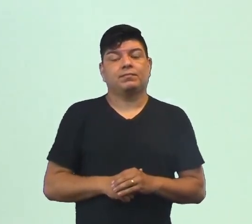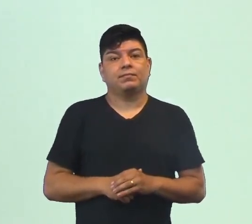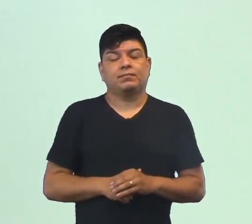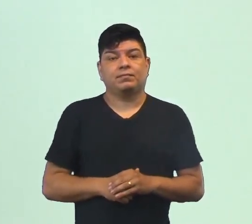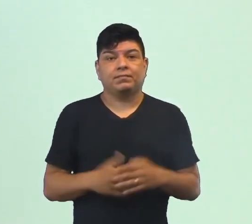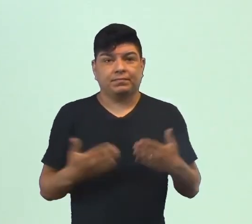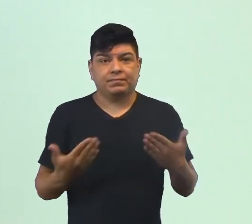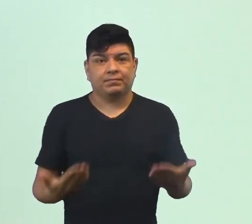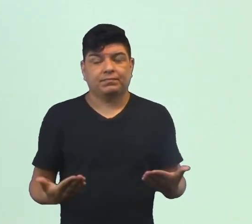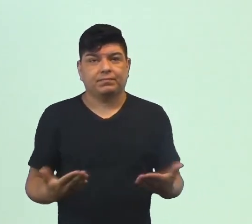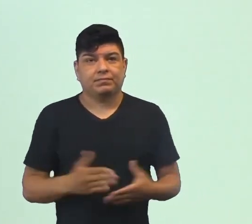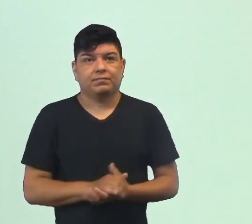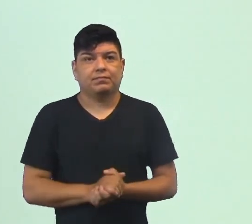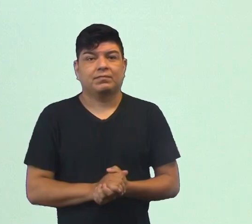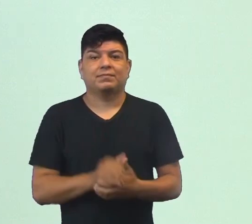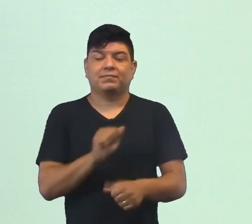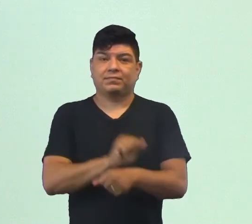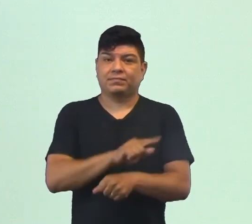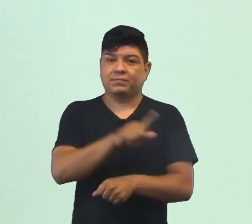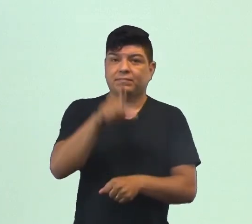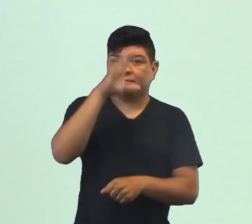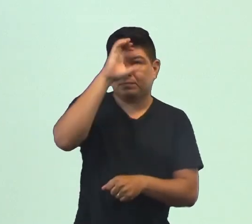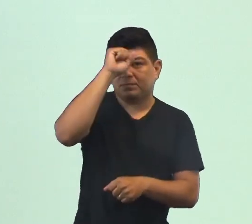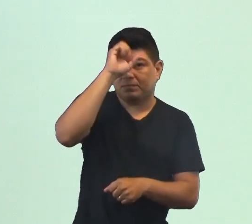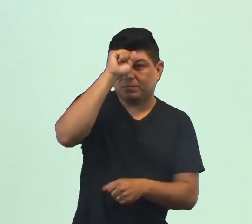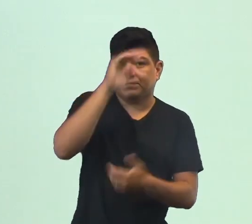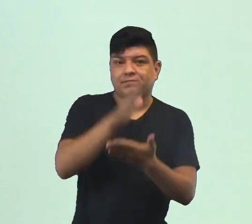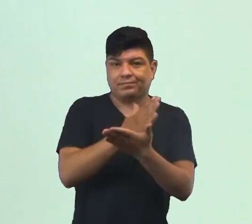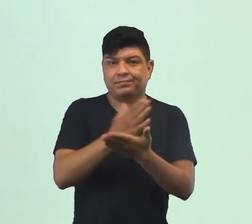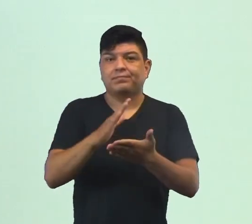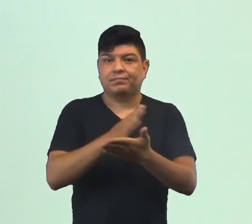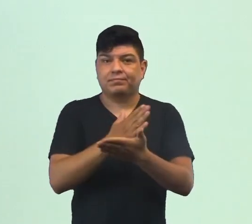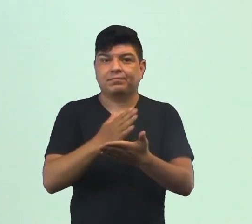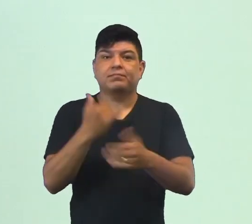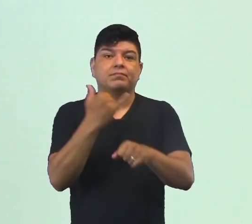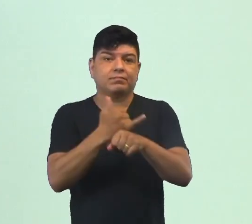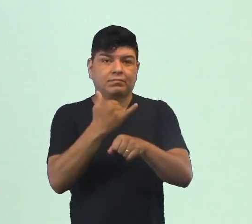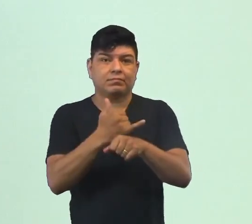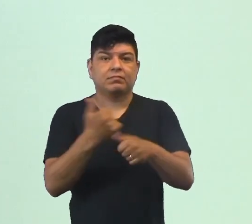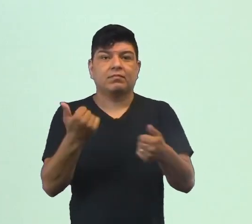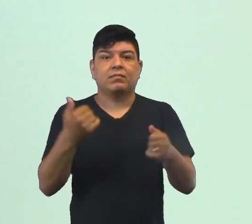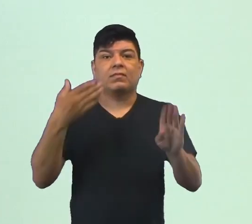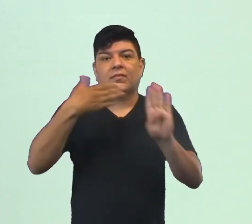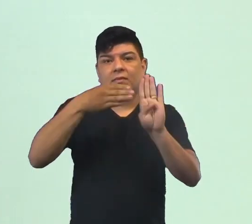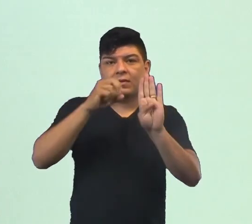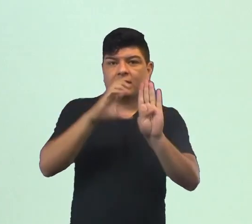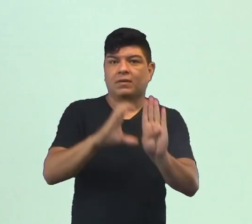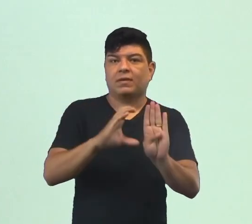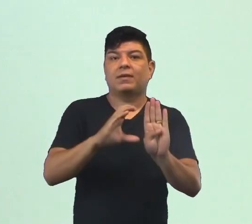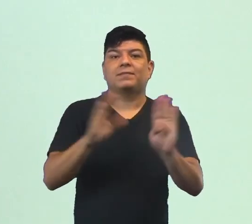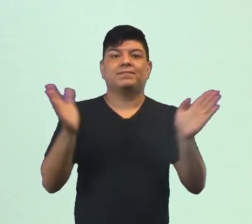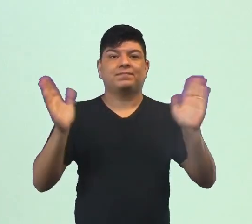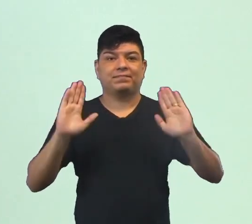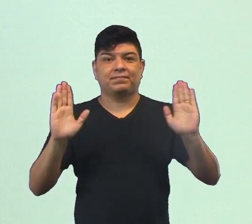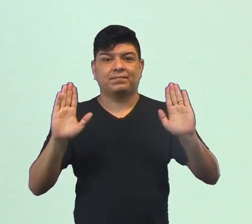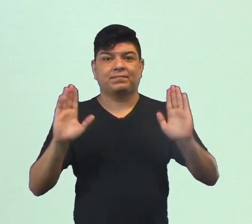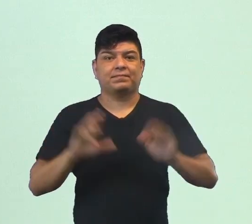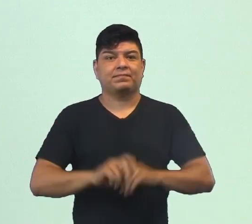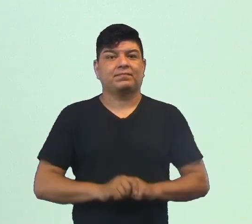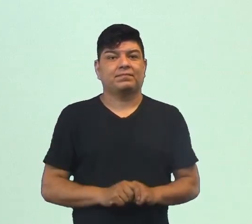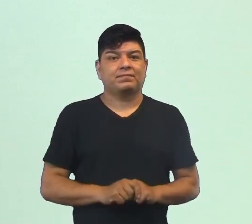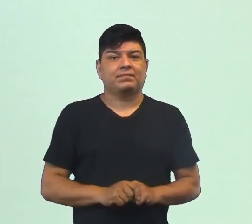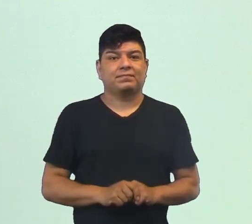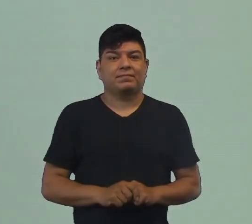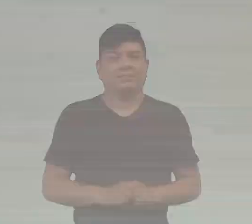Então, pessoal, espero que tenham aprendido alguma coisa sobre metais. Acesse a plataforma Eduque e até a nossa próxima aula.